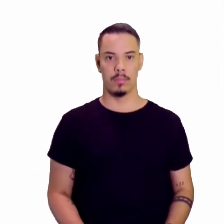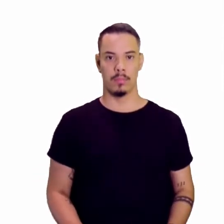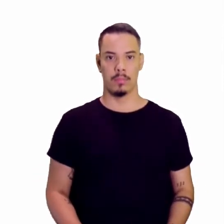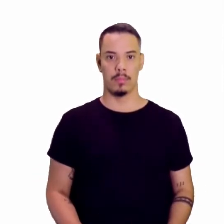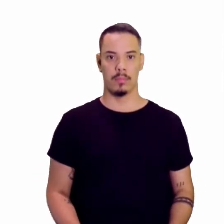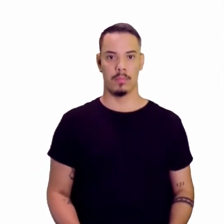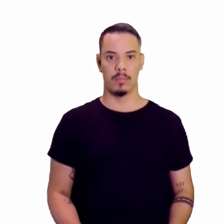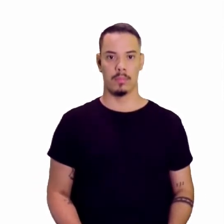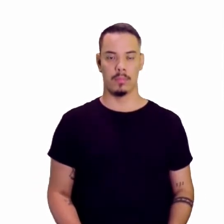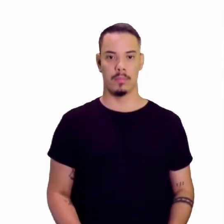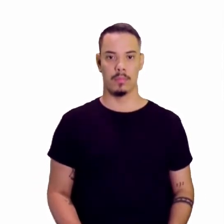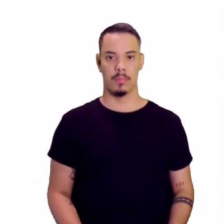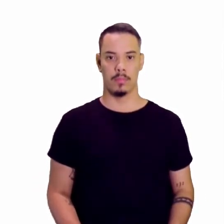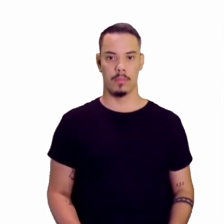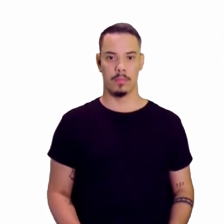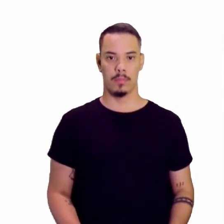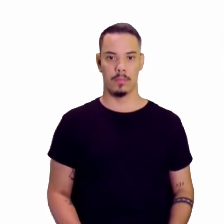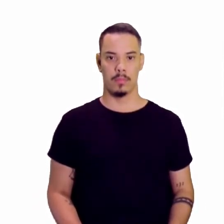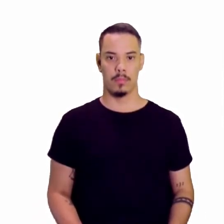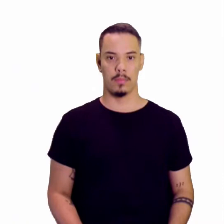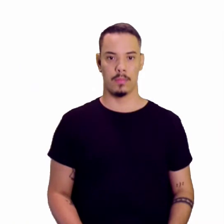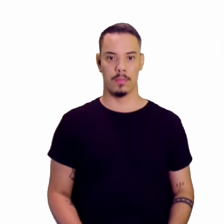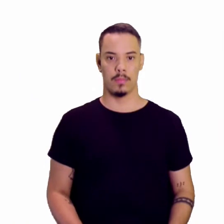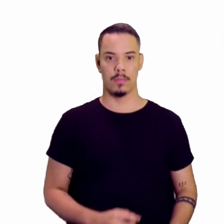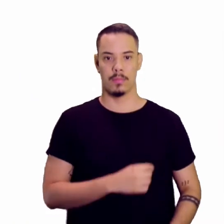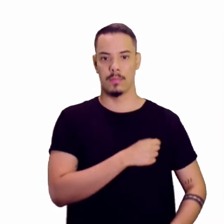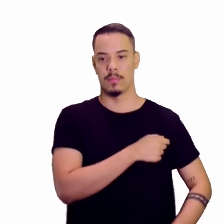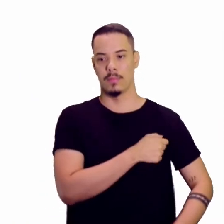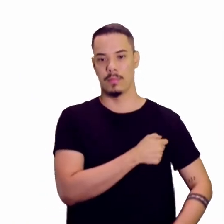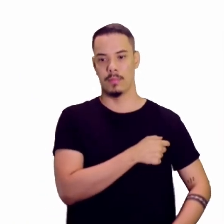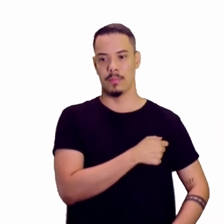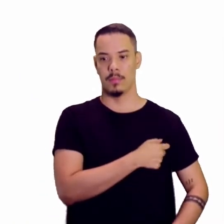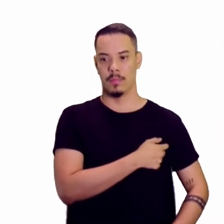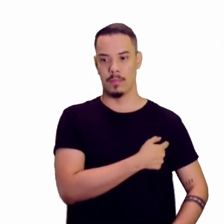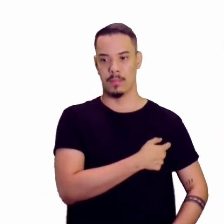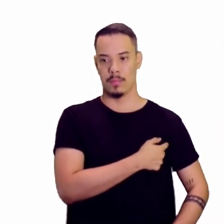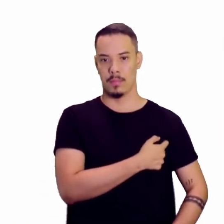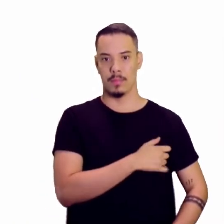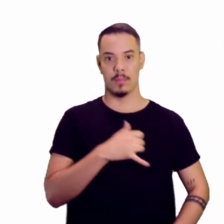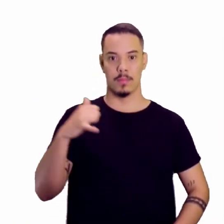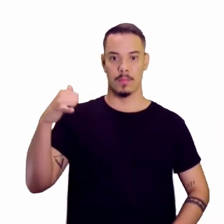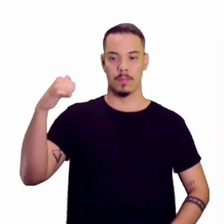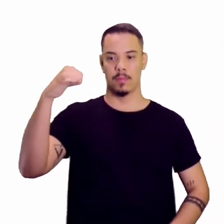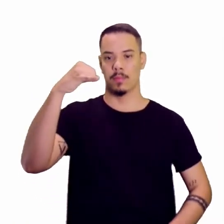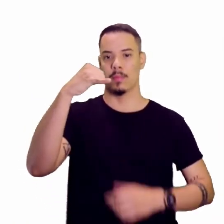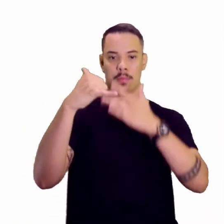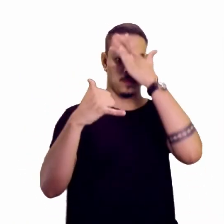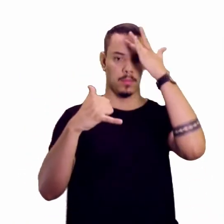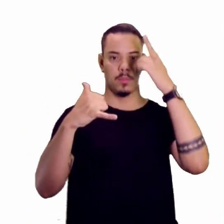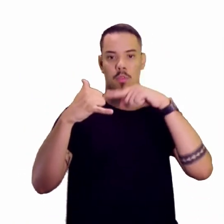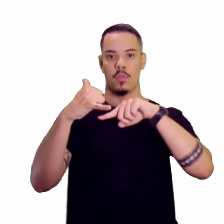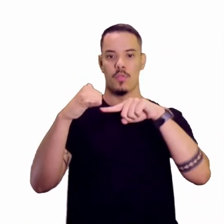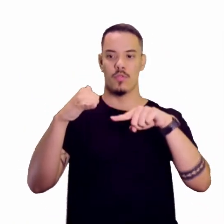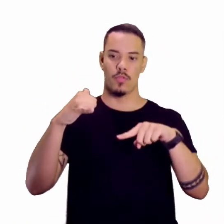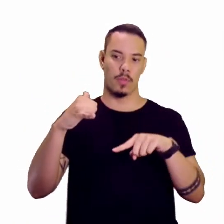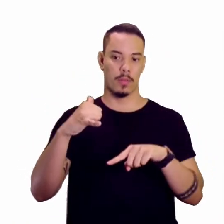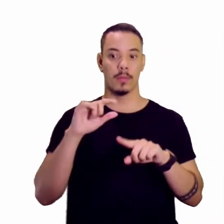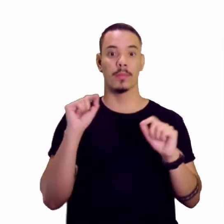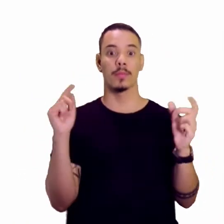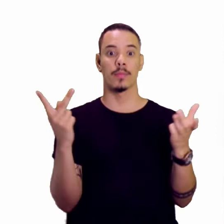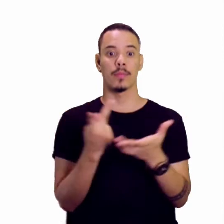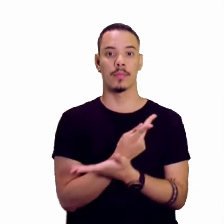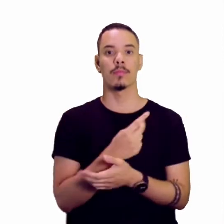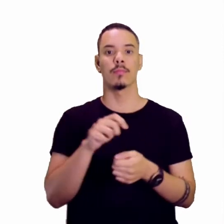Aí as pessoas pulando de um avião aí, né? Eu não tenho muita coragem não, mas O que aconteceu? Eles tendem